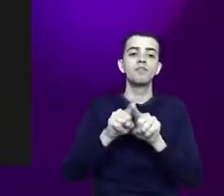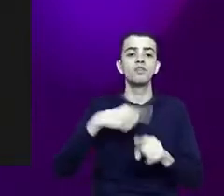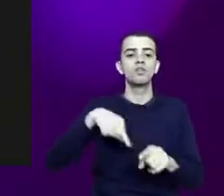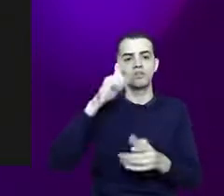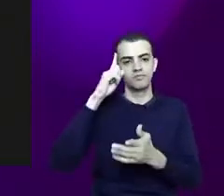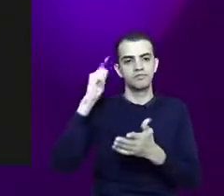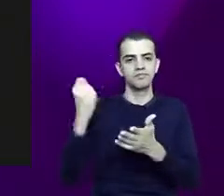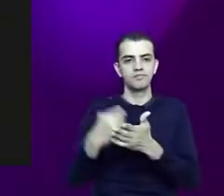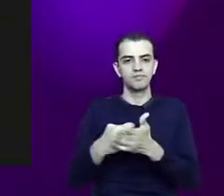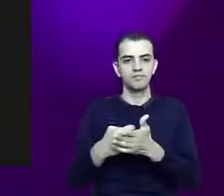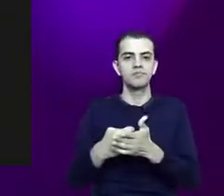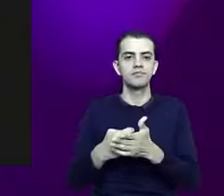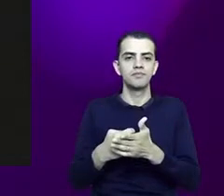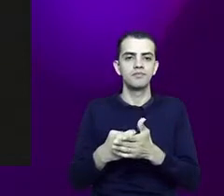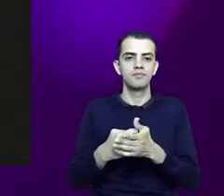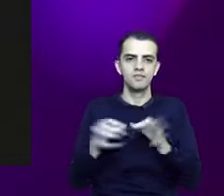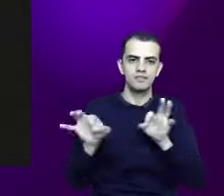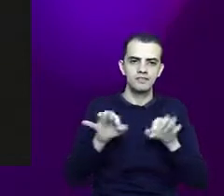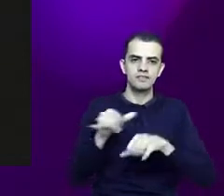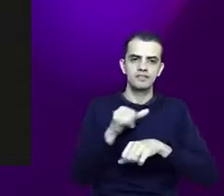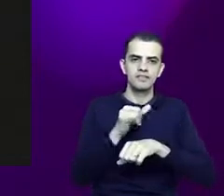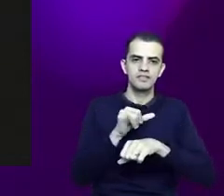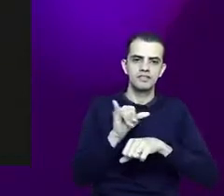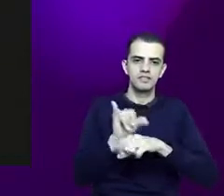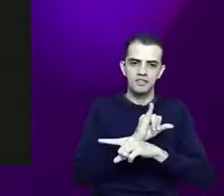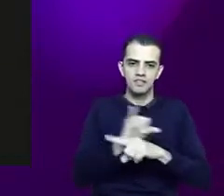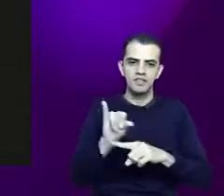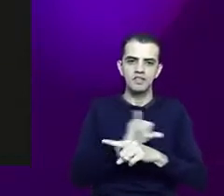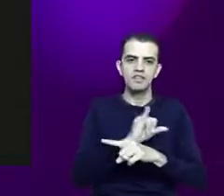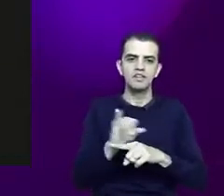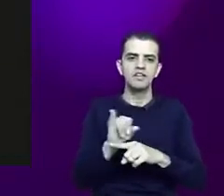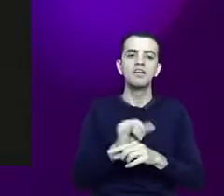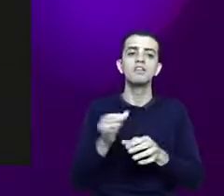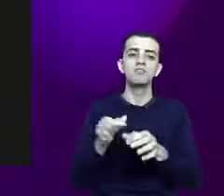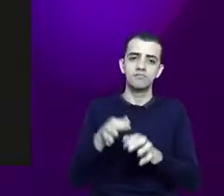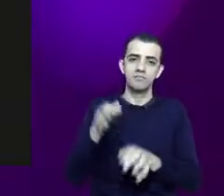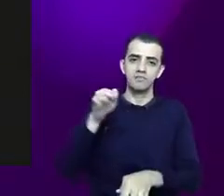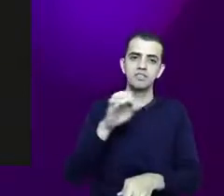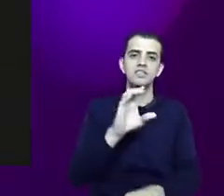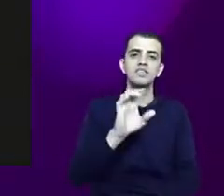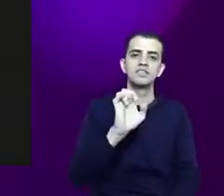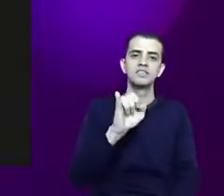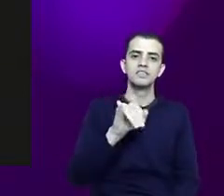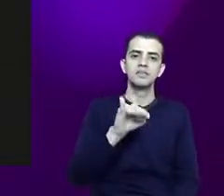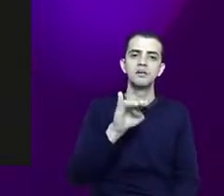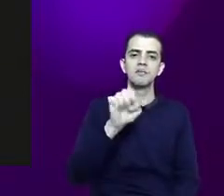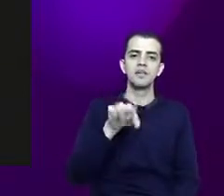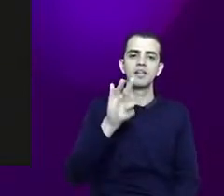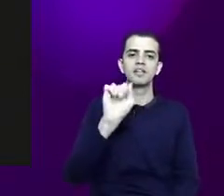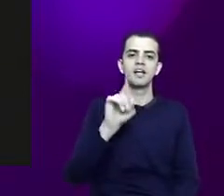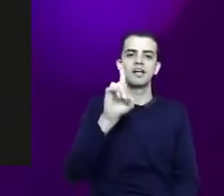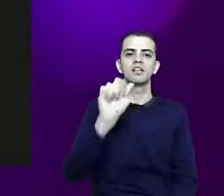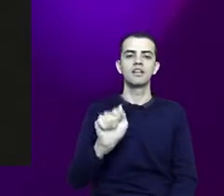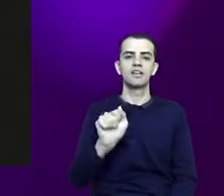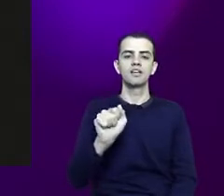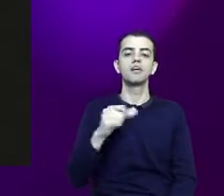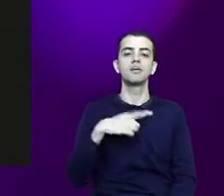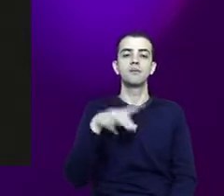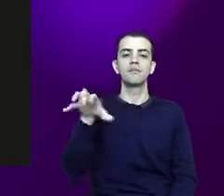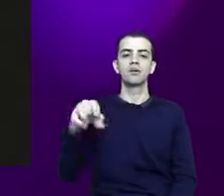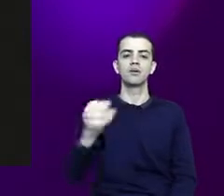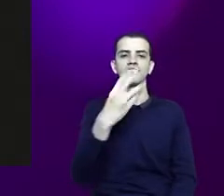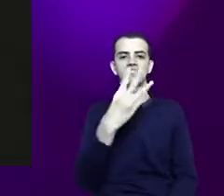inicialmente para fazer o planejamento com uma haste cimentada. E a haste que deu para medir foi uma